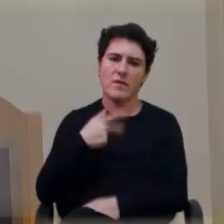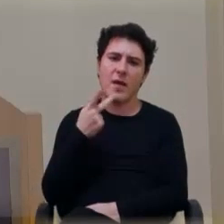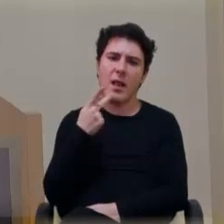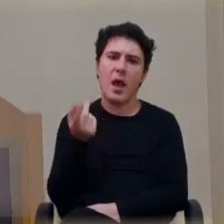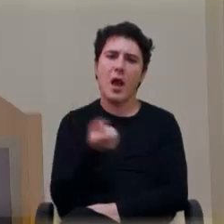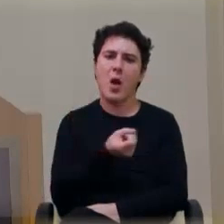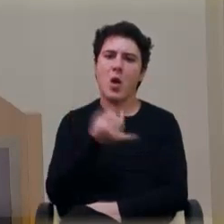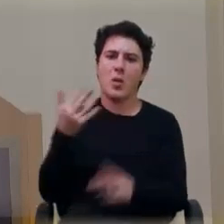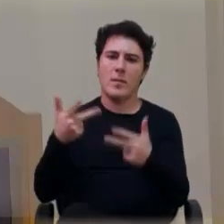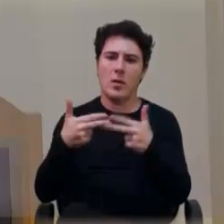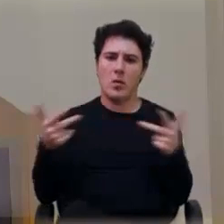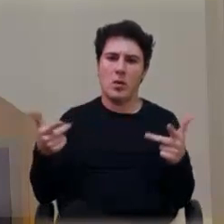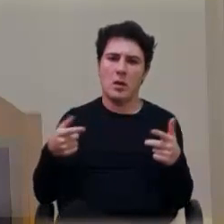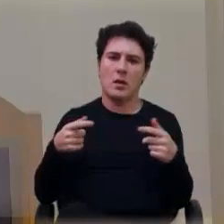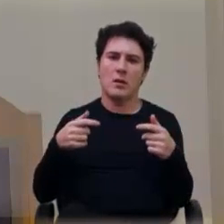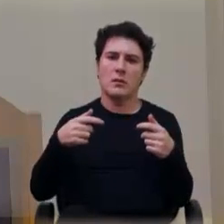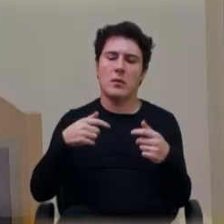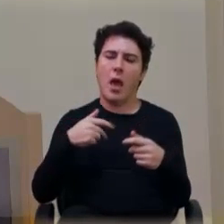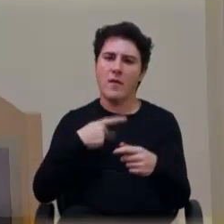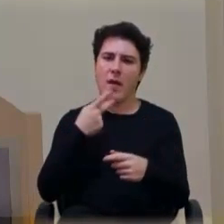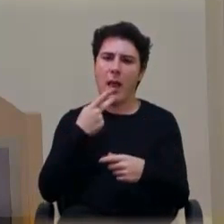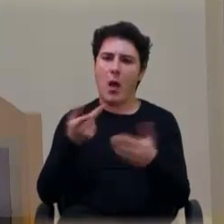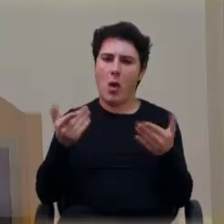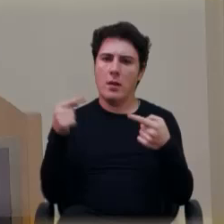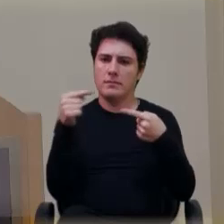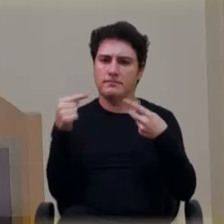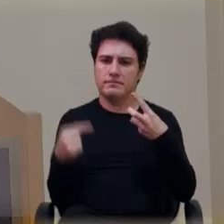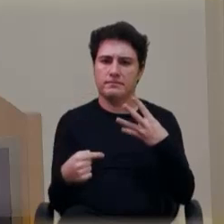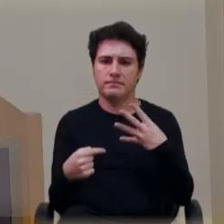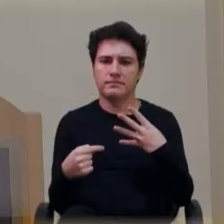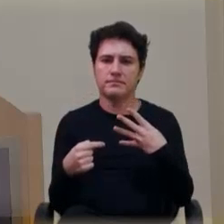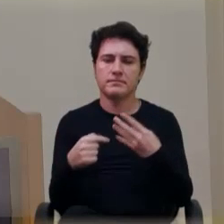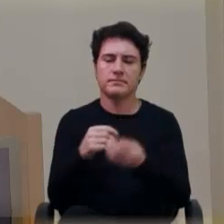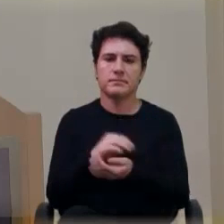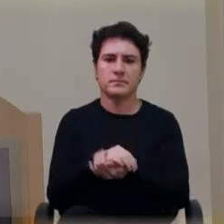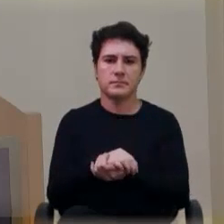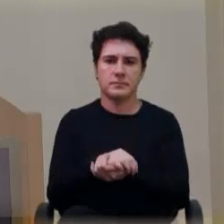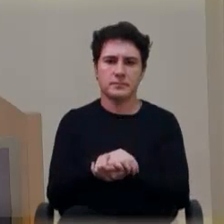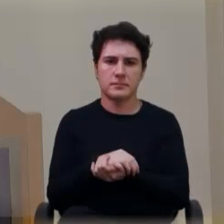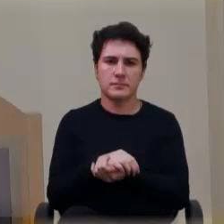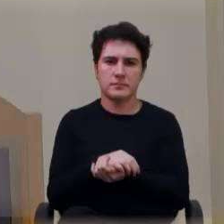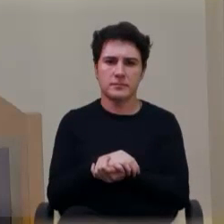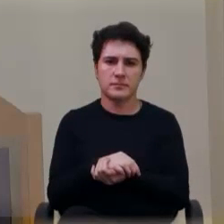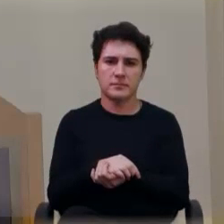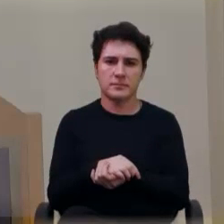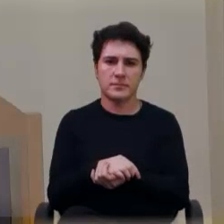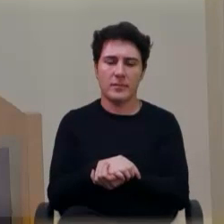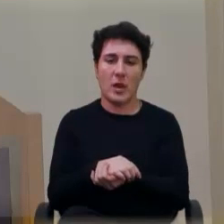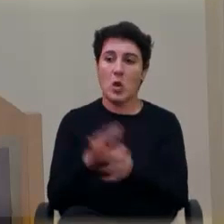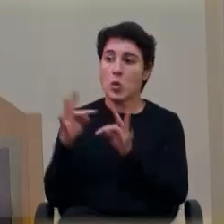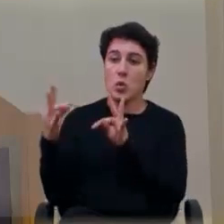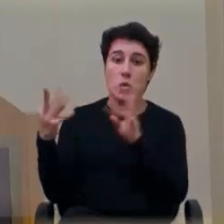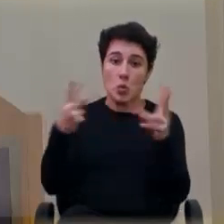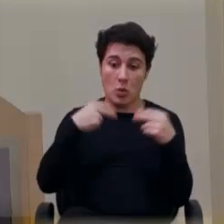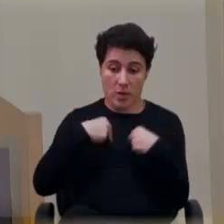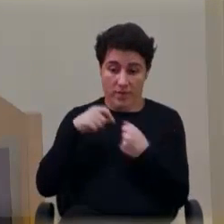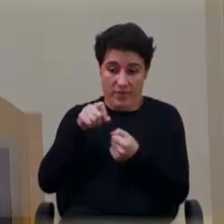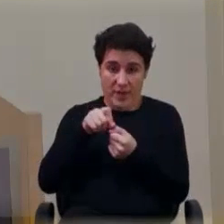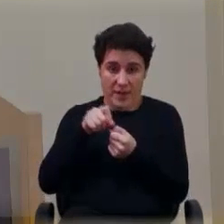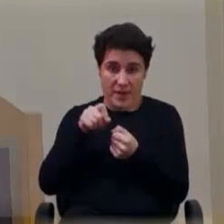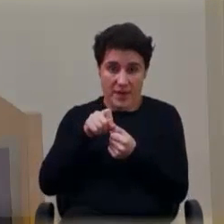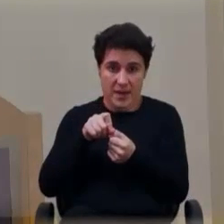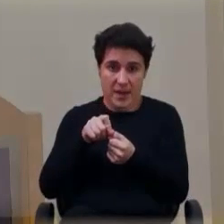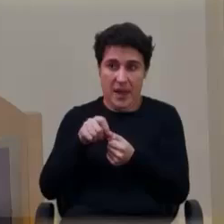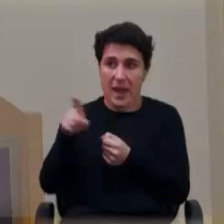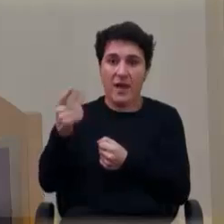algumas coisas e que fique muito bem colocado eu quero tirar o médico de tudo que eu faço diminuindo